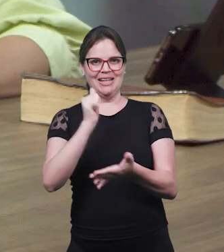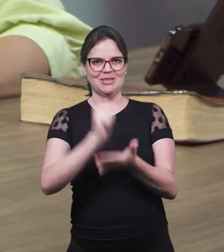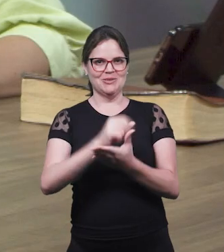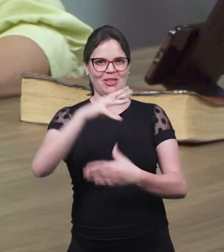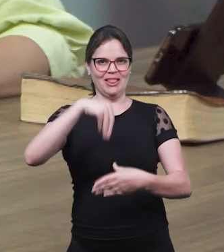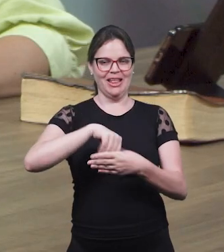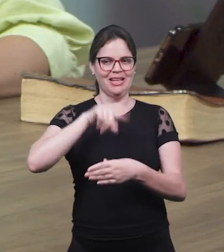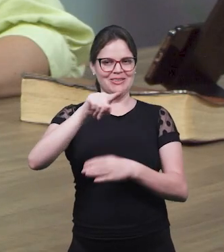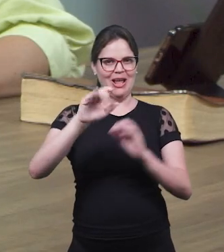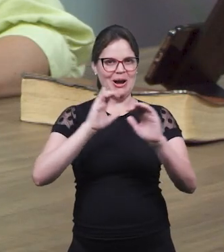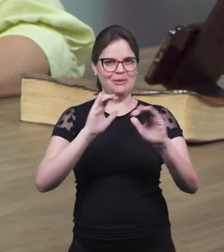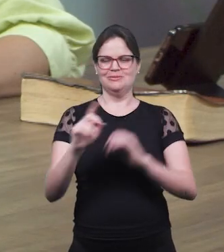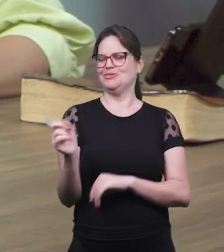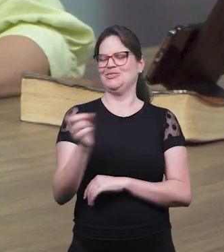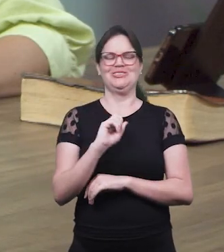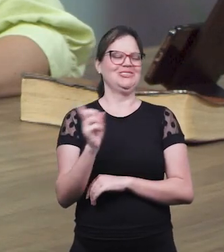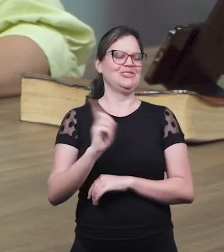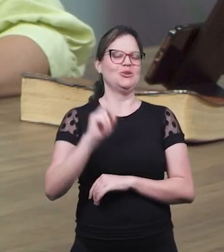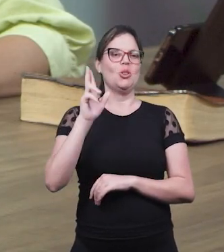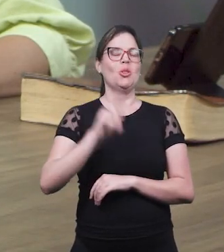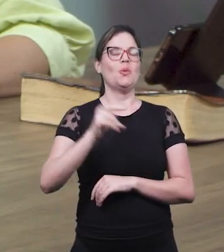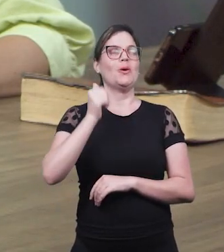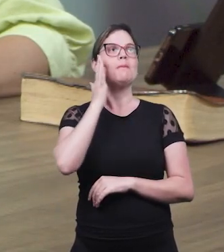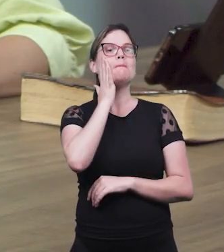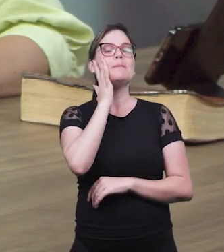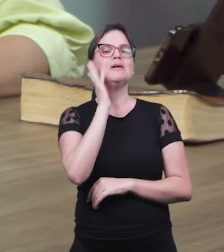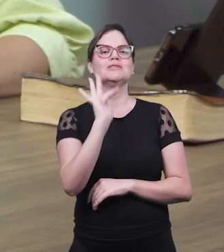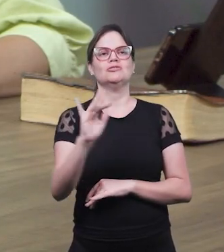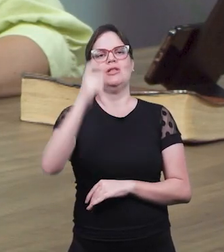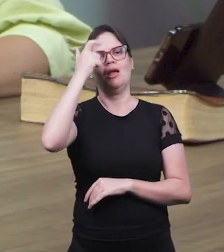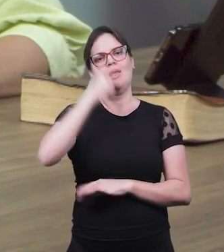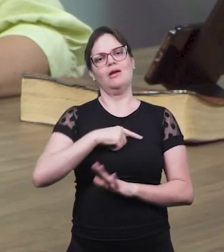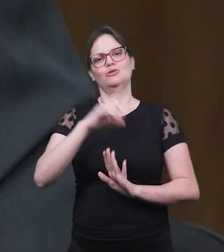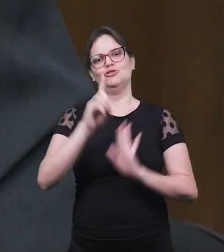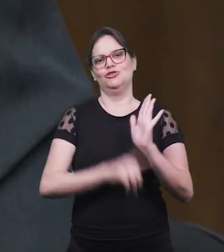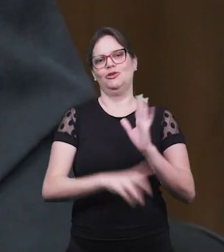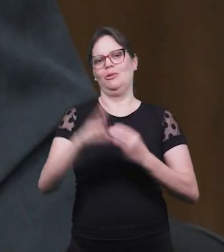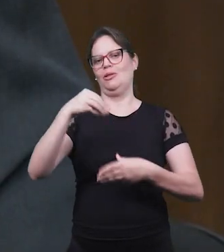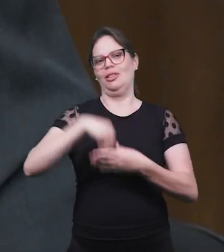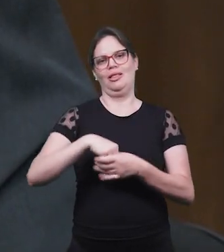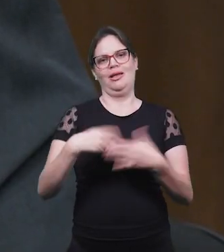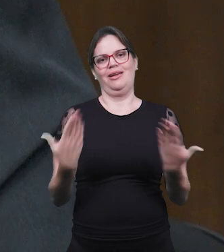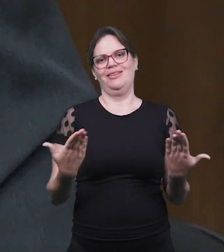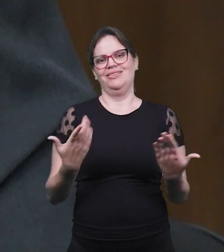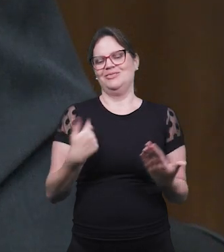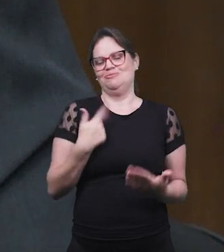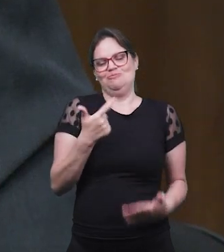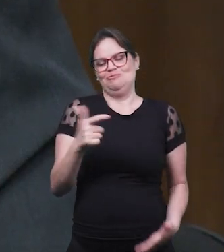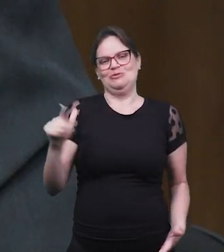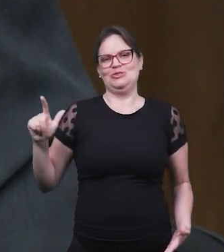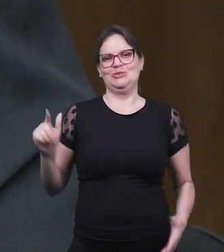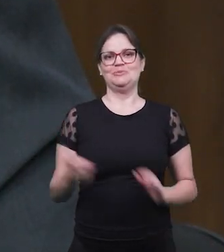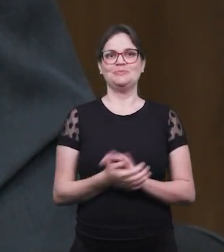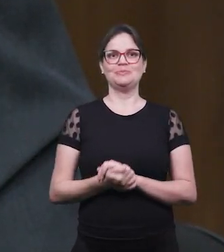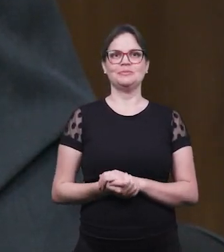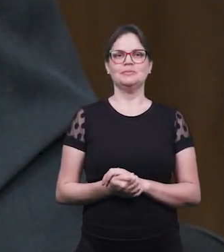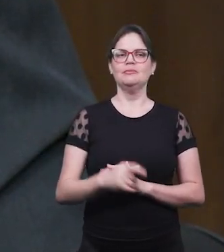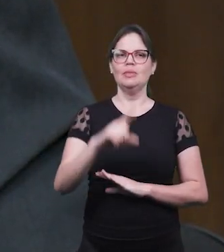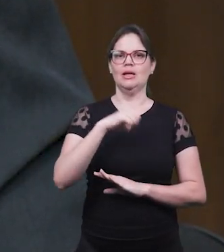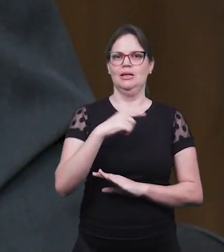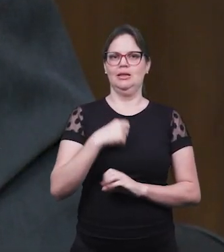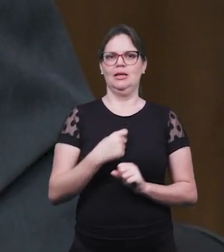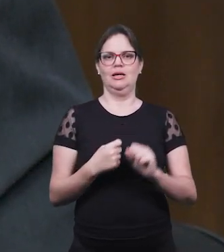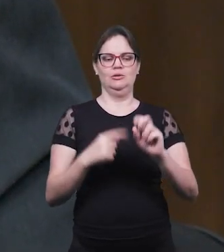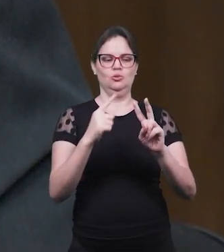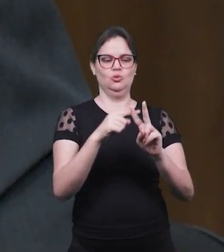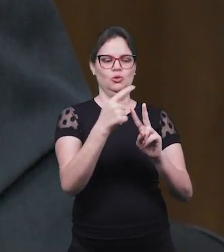jornalismo? Não. Obviamente que há dois aspectos muito interessantes na vida do